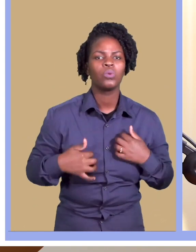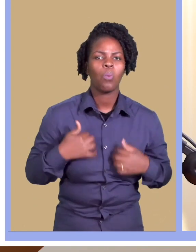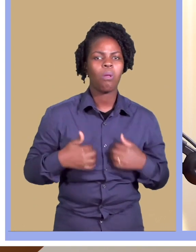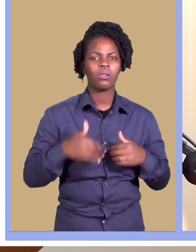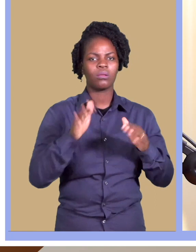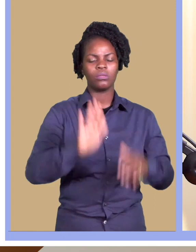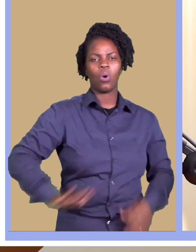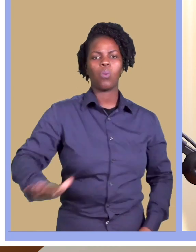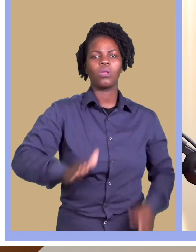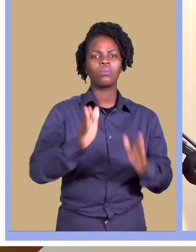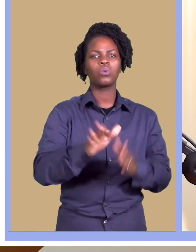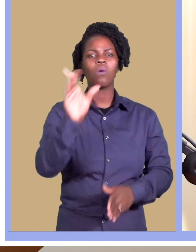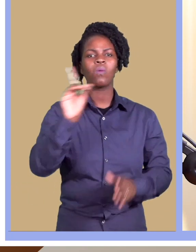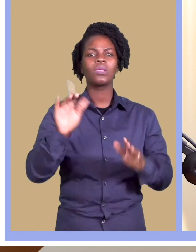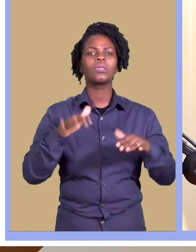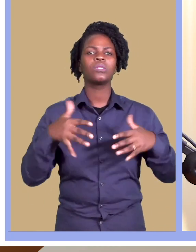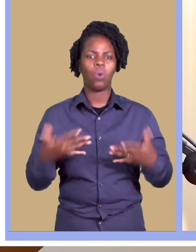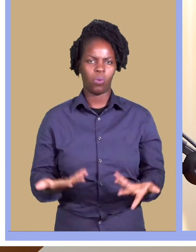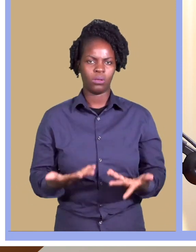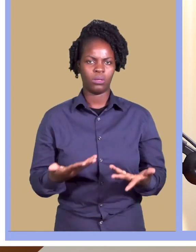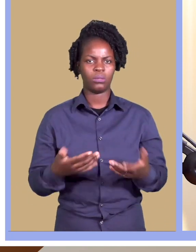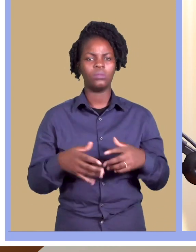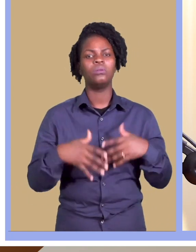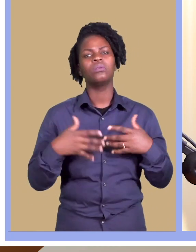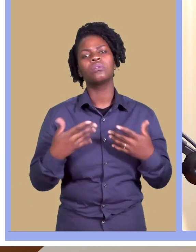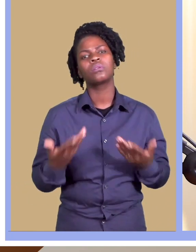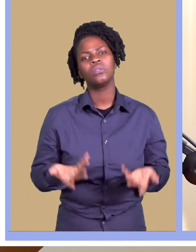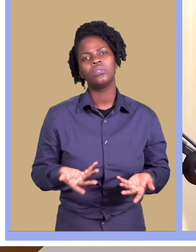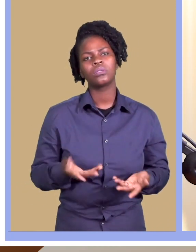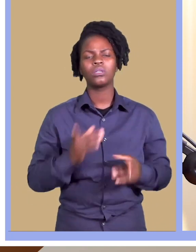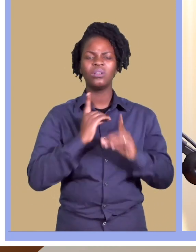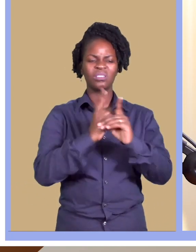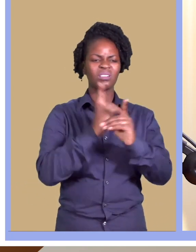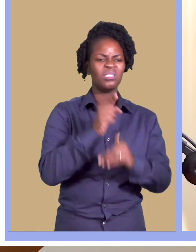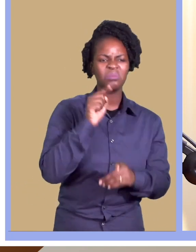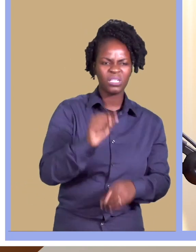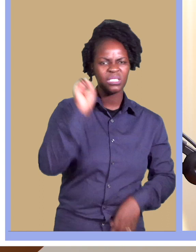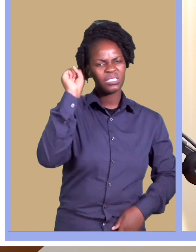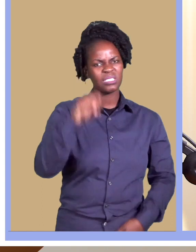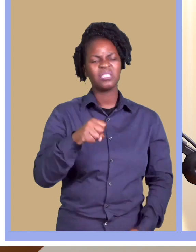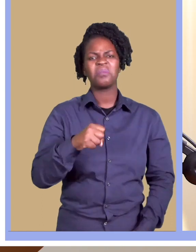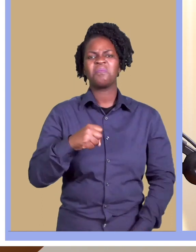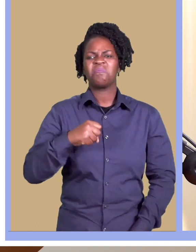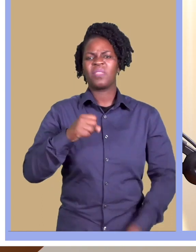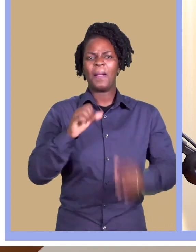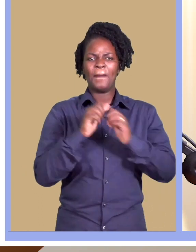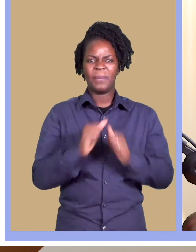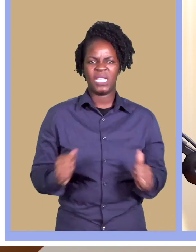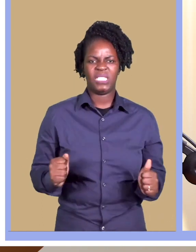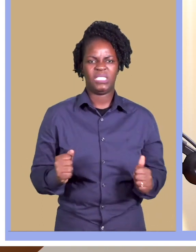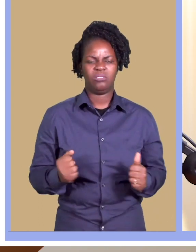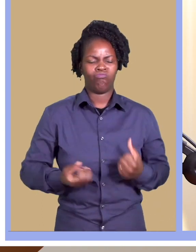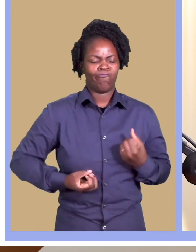comunidade de pessoas com deficiência, né? Então estão lá como indivíduos e não como aquela voz que traz